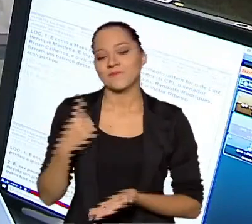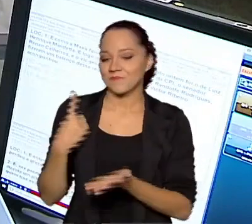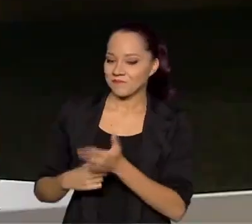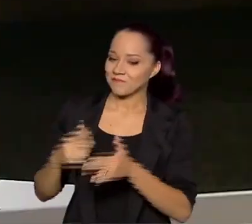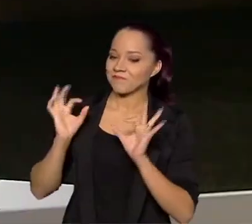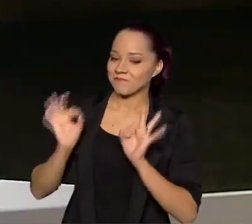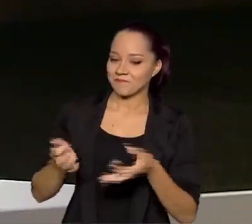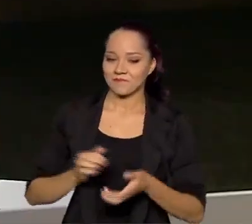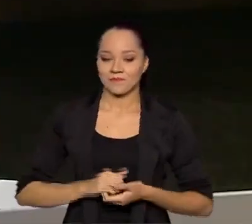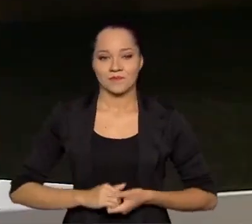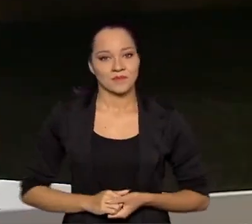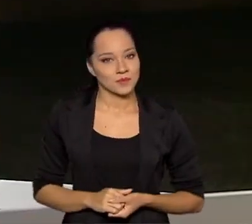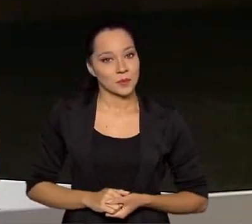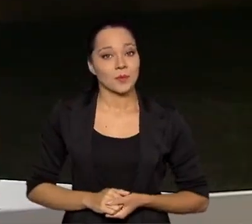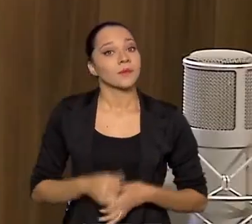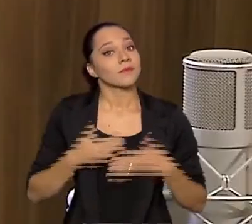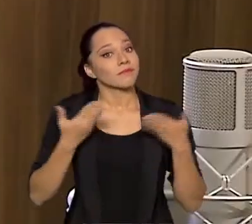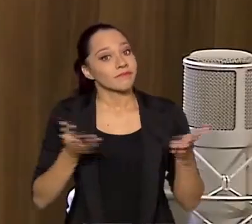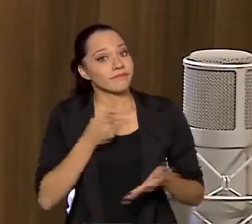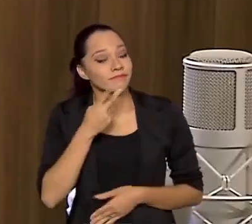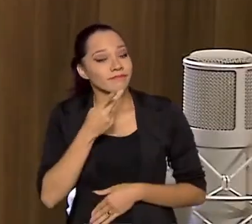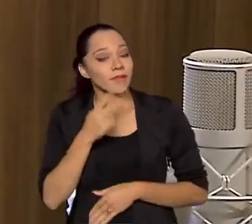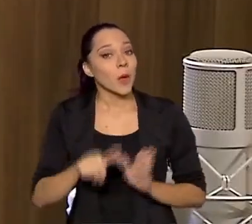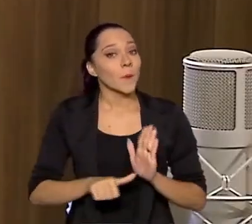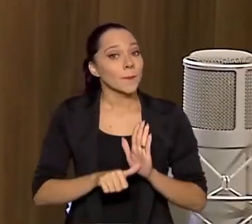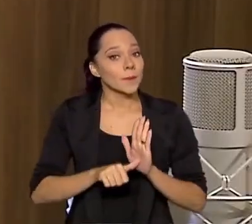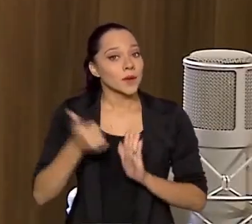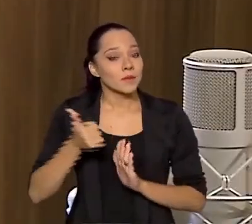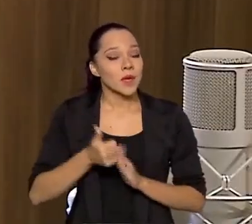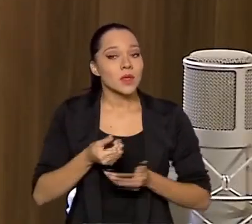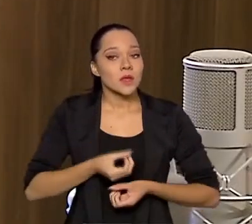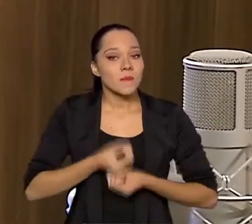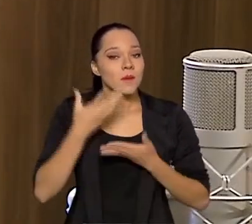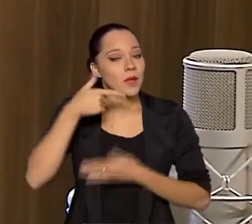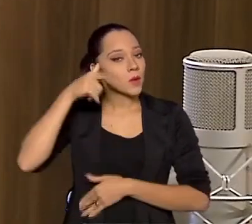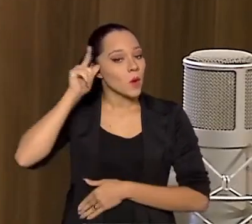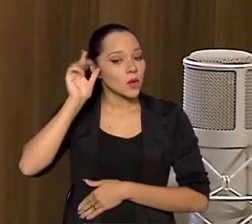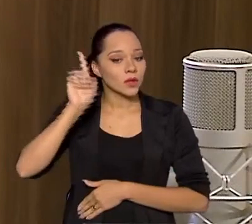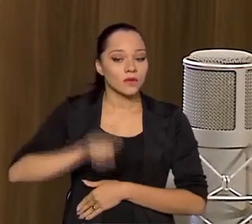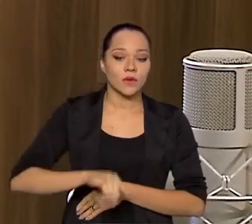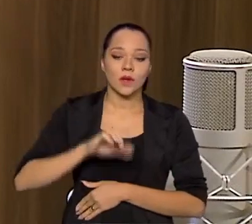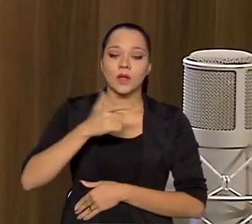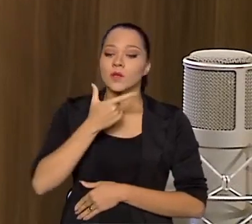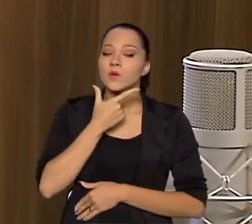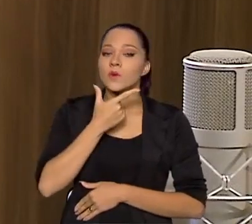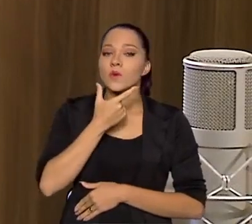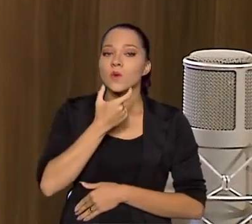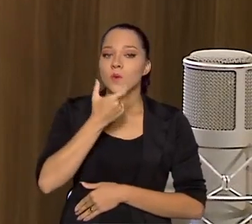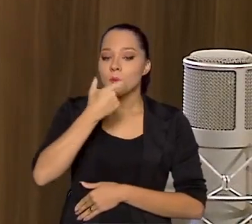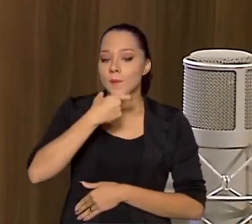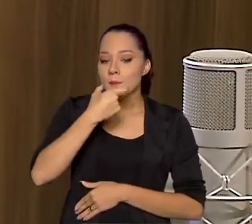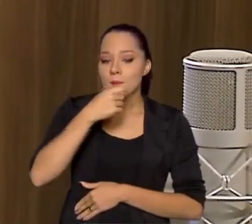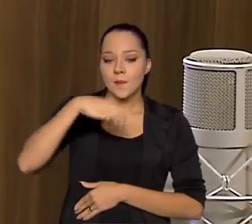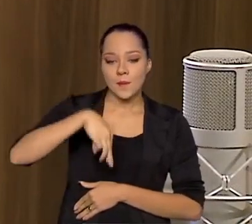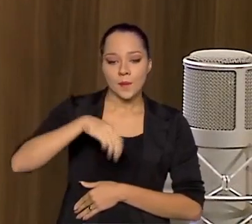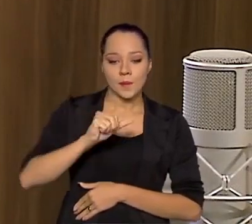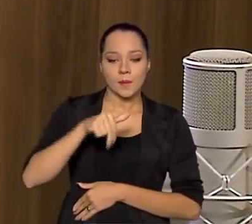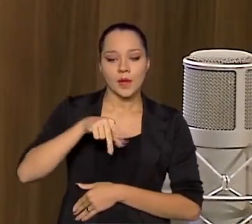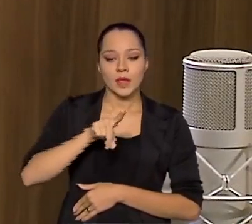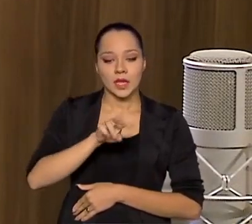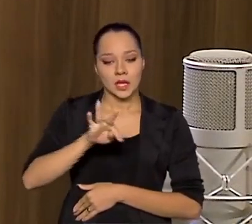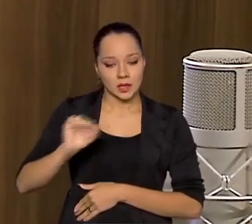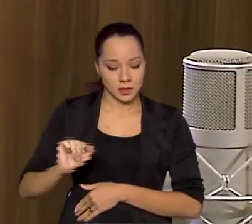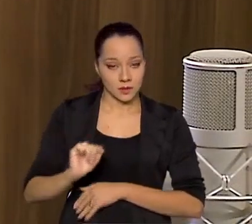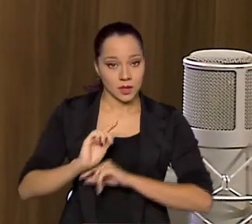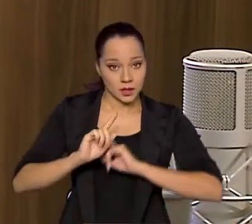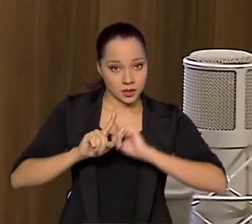Obrigado, Maíra. É, e como a Maíra falou, o primeiro depoimento ontem foi de Luiz Henrique Mandetta, né? E logo na sequência, o